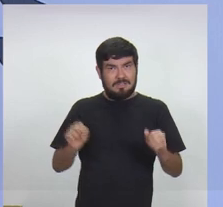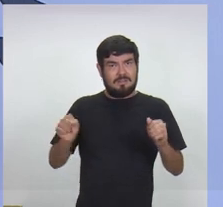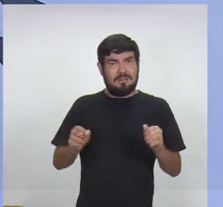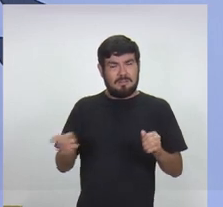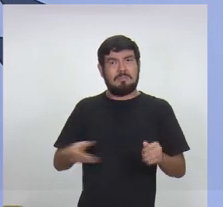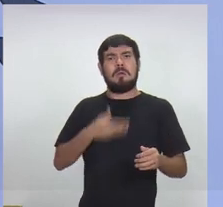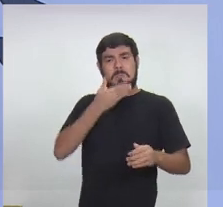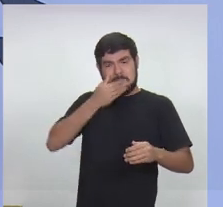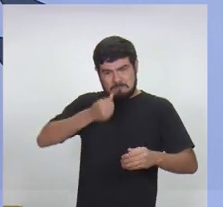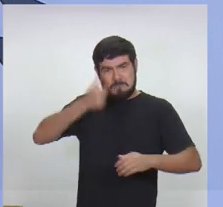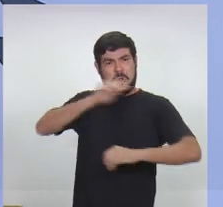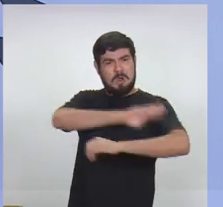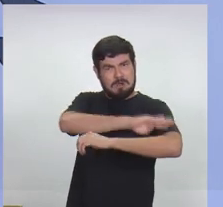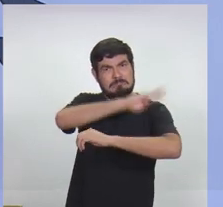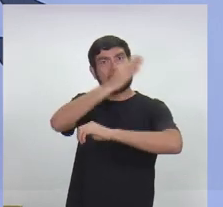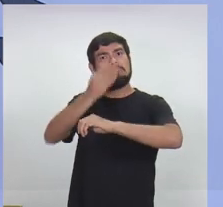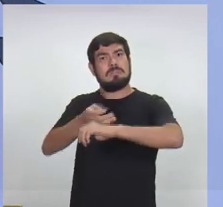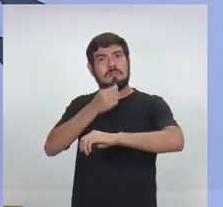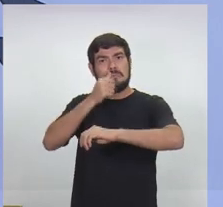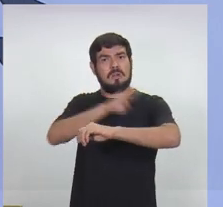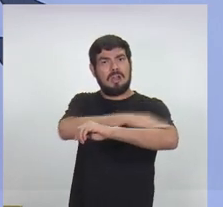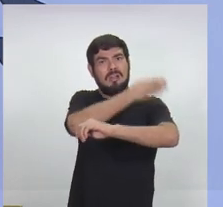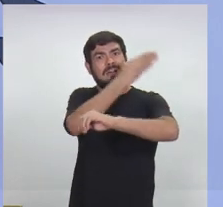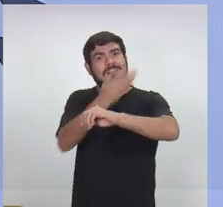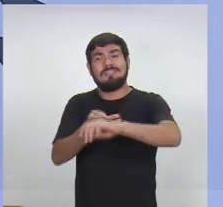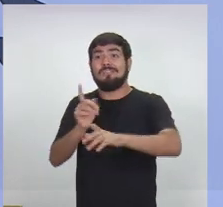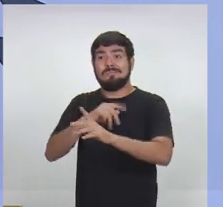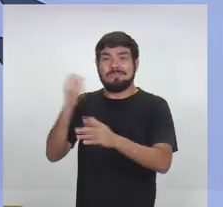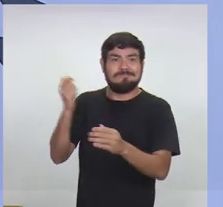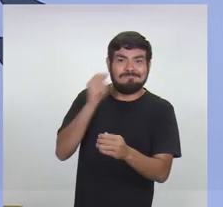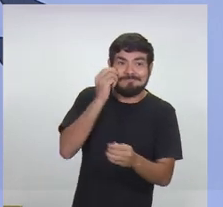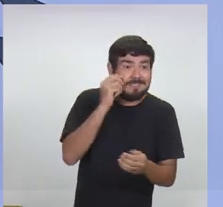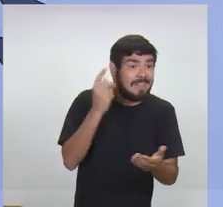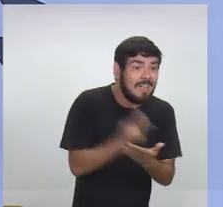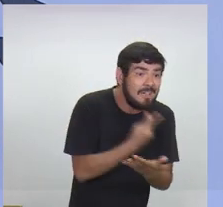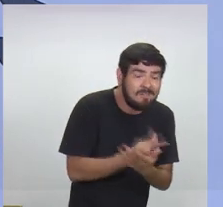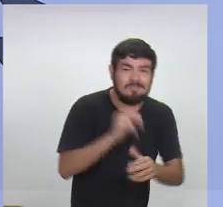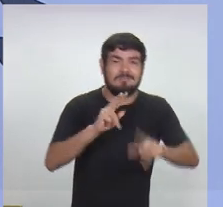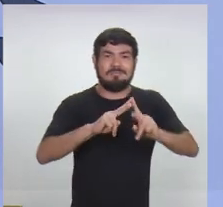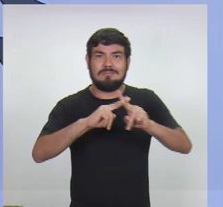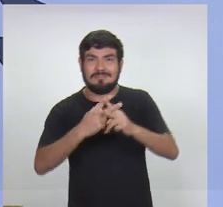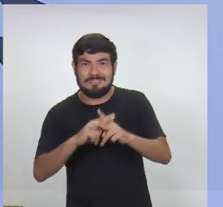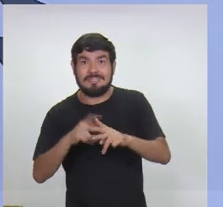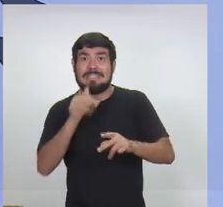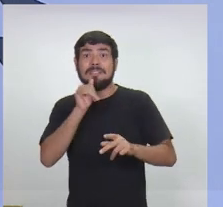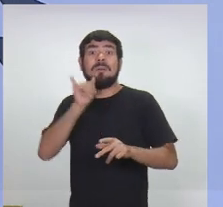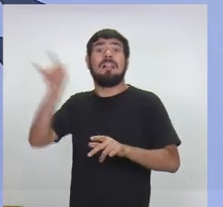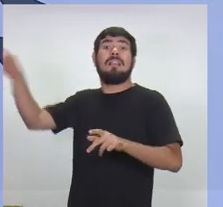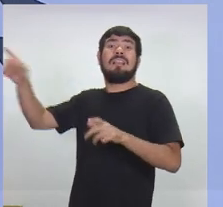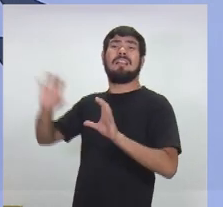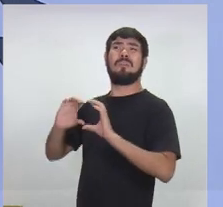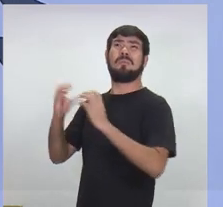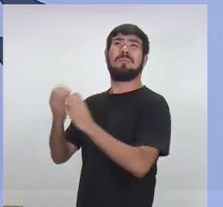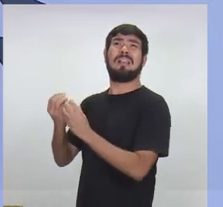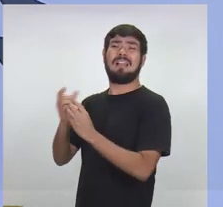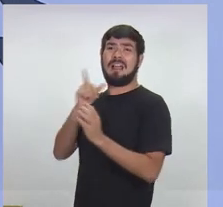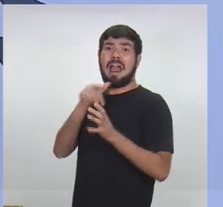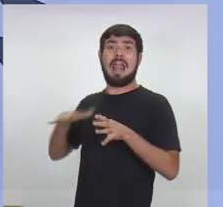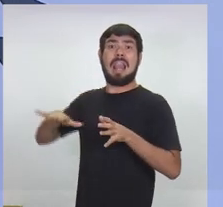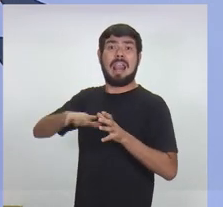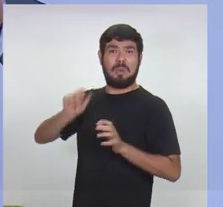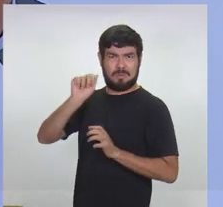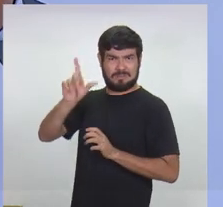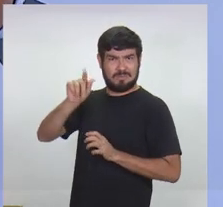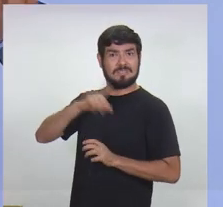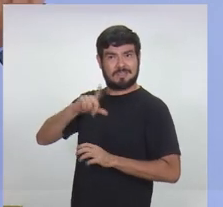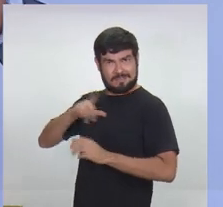significativo vamos corrigir as distorções lá na comunidade lagoa azul por exemplo tem uma escola militar de tempo integral mas